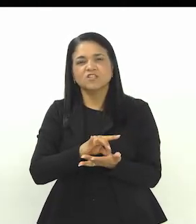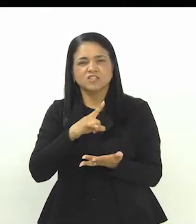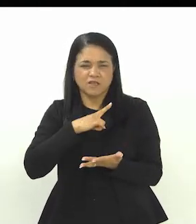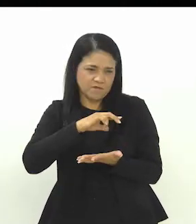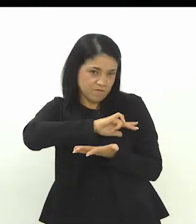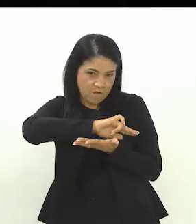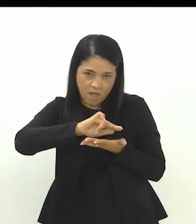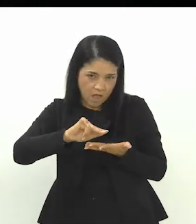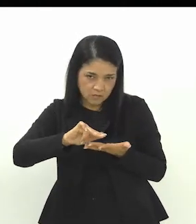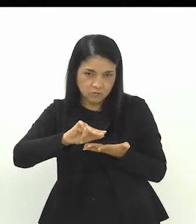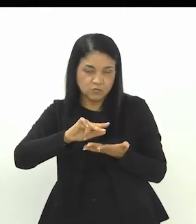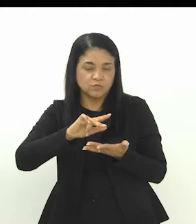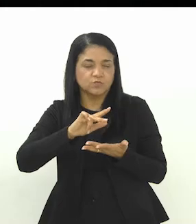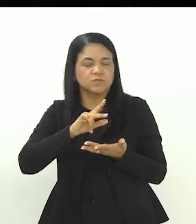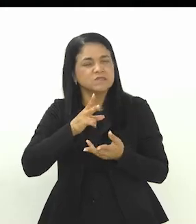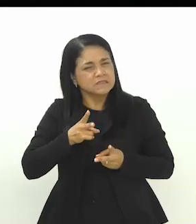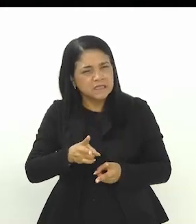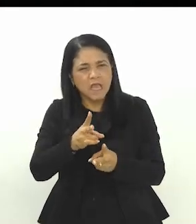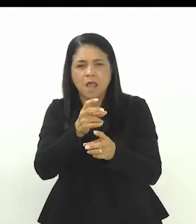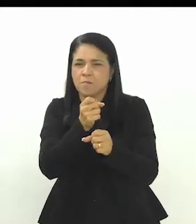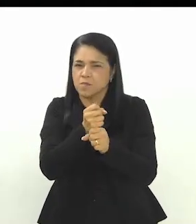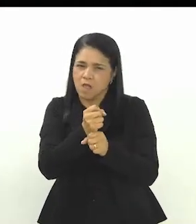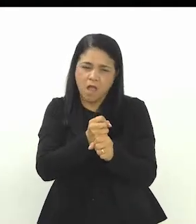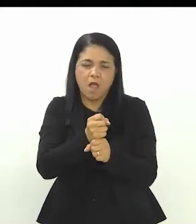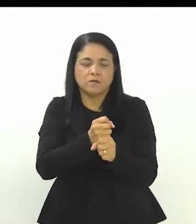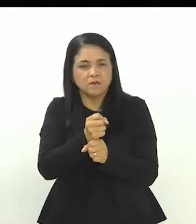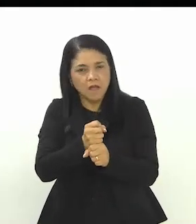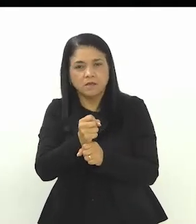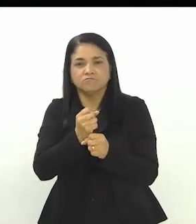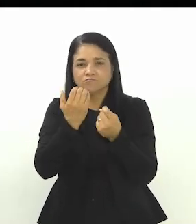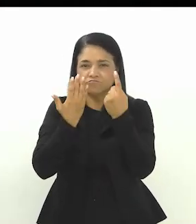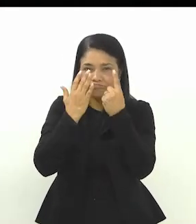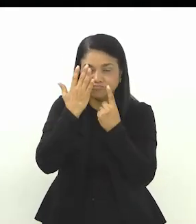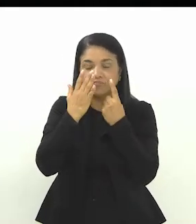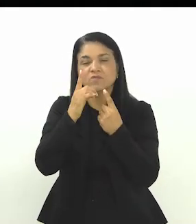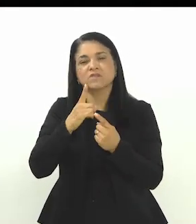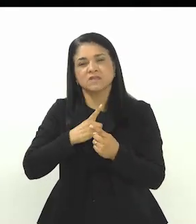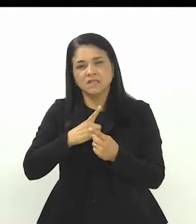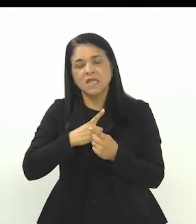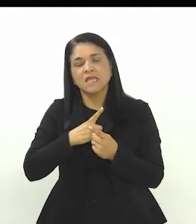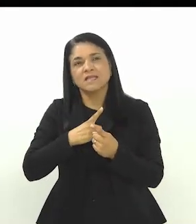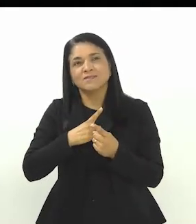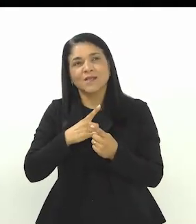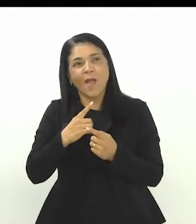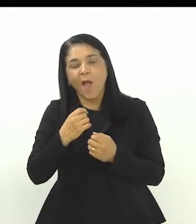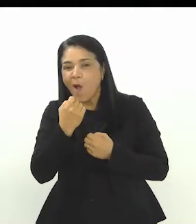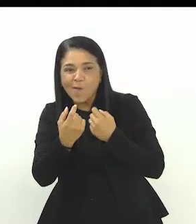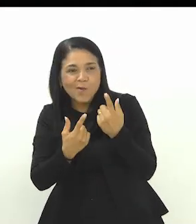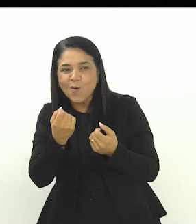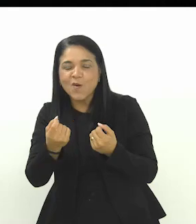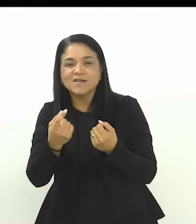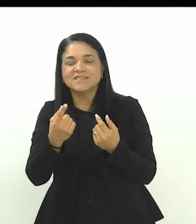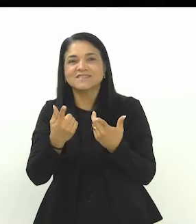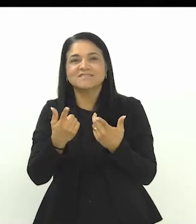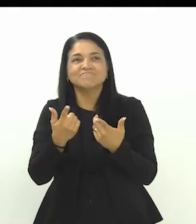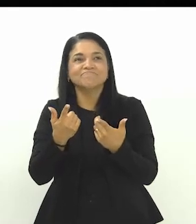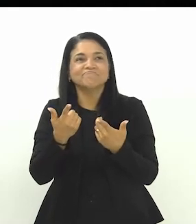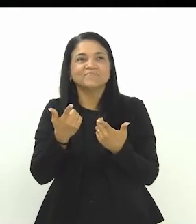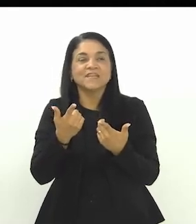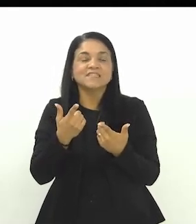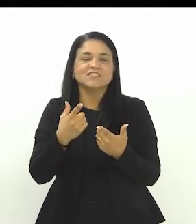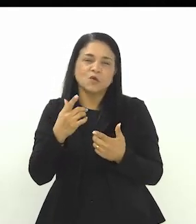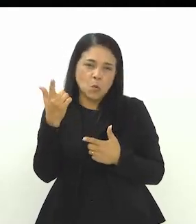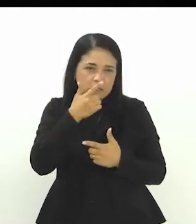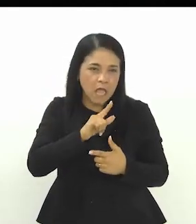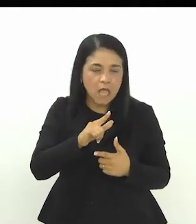foi... Tiveram vários. Eu acho que todo ano a gente tem um... Isso que é bacana, né? Você... Tem